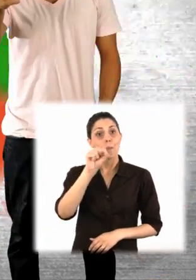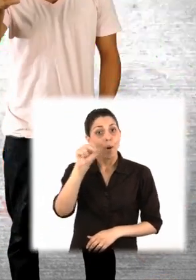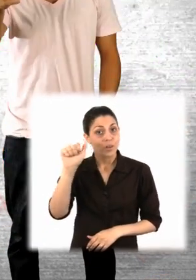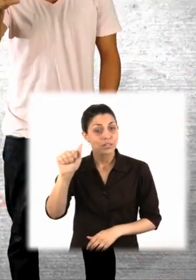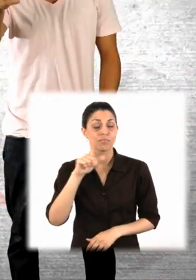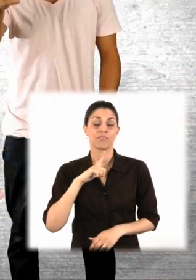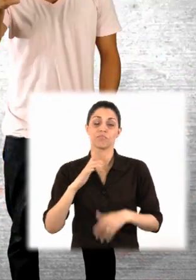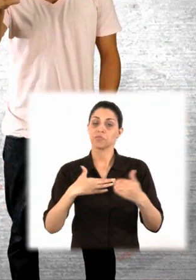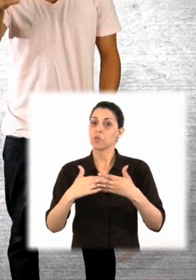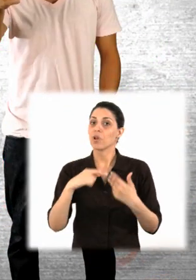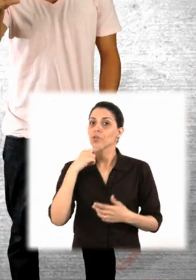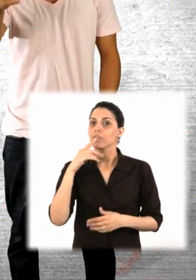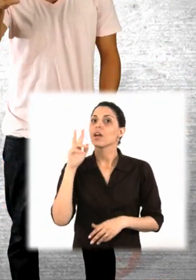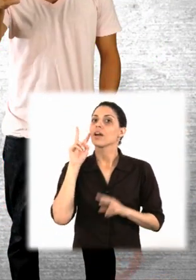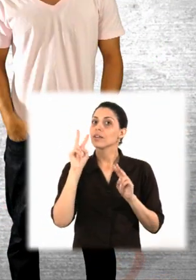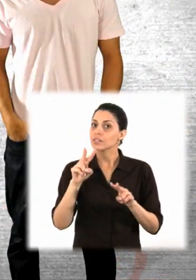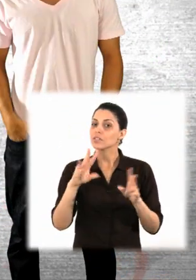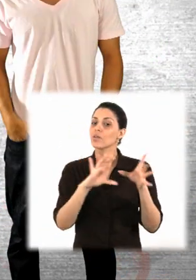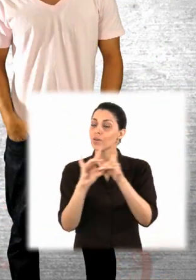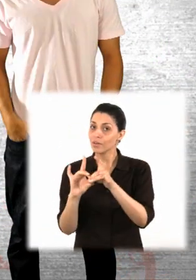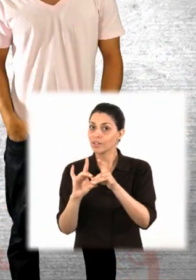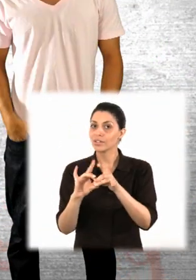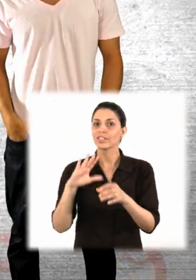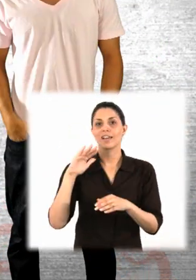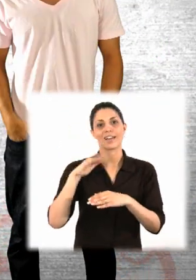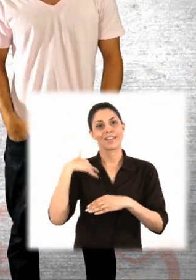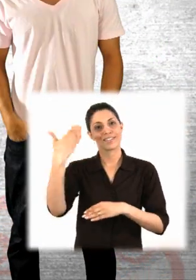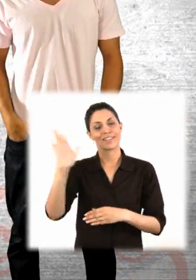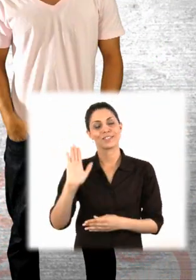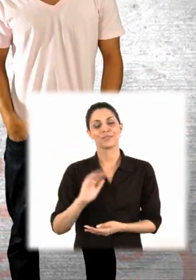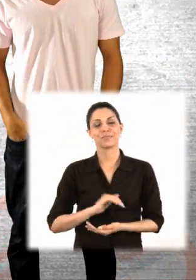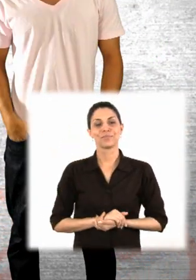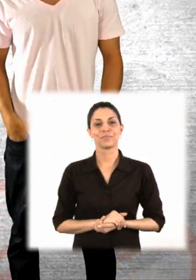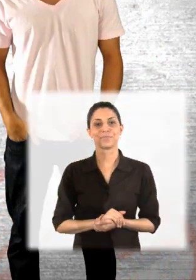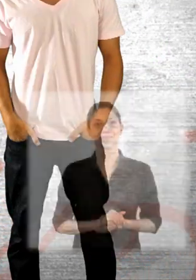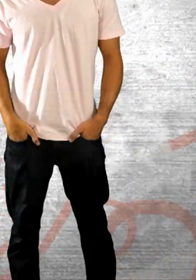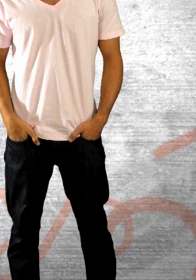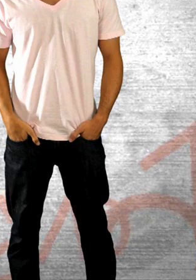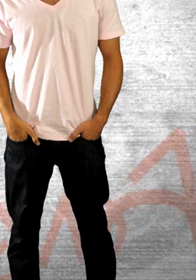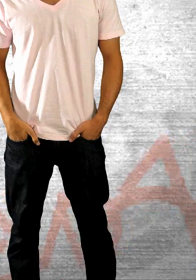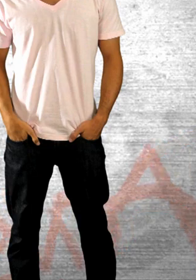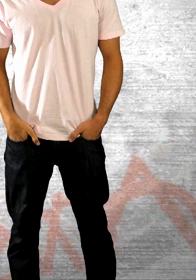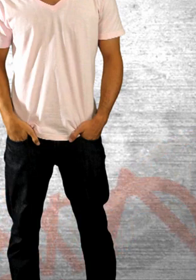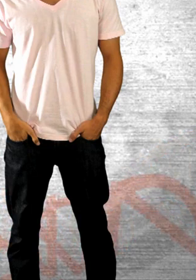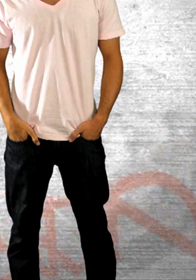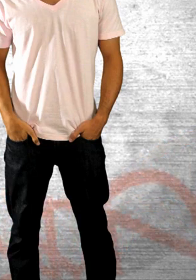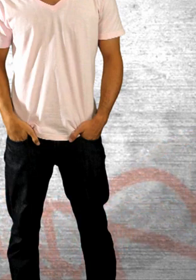possa ter alguma dúvida. Muita atenção com as concordâncias e até o próximo programa.